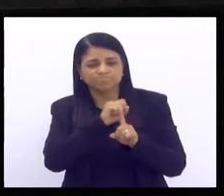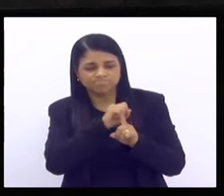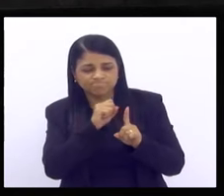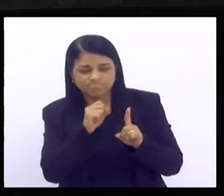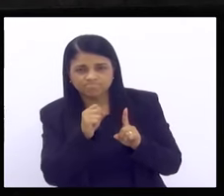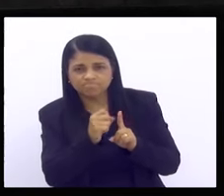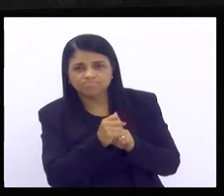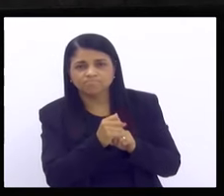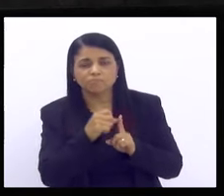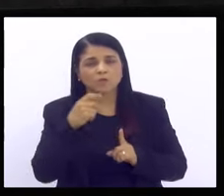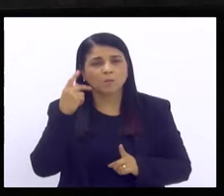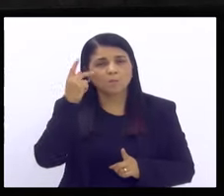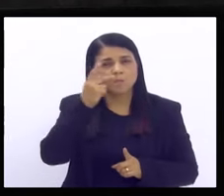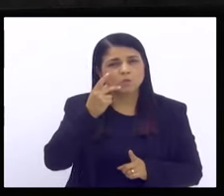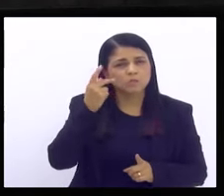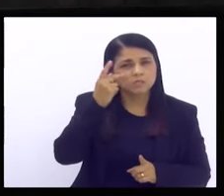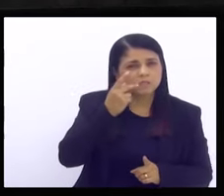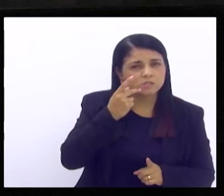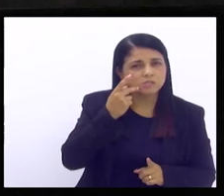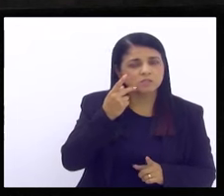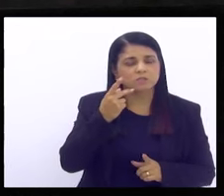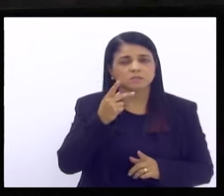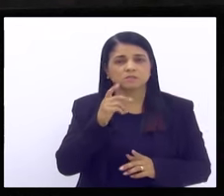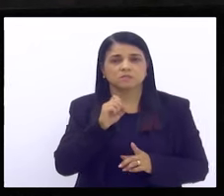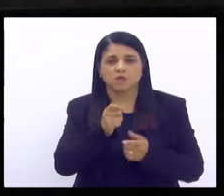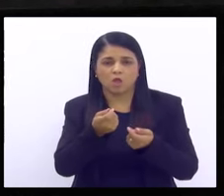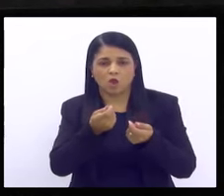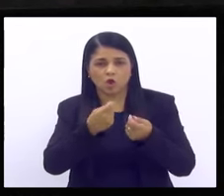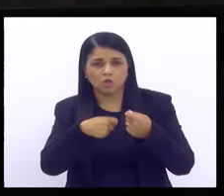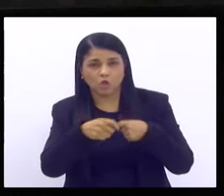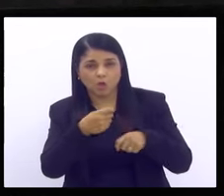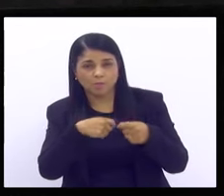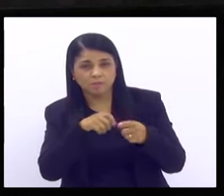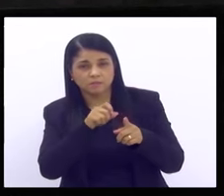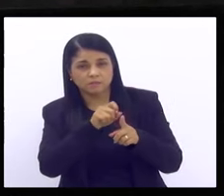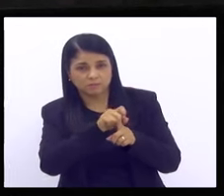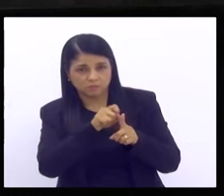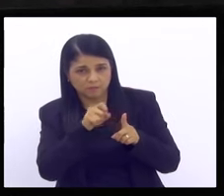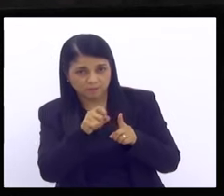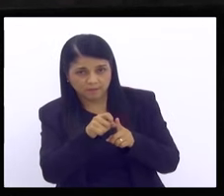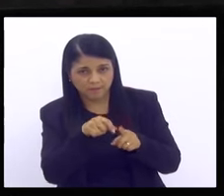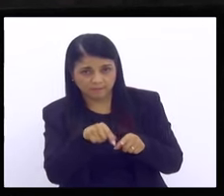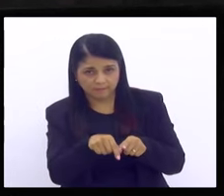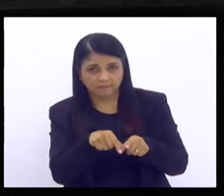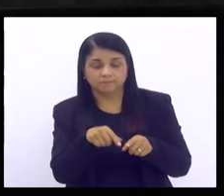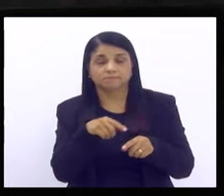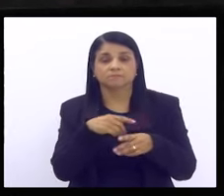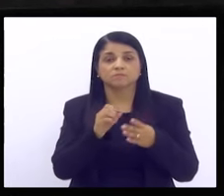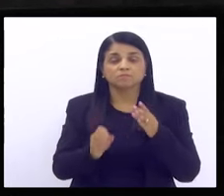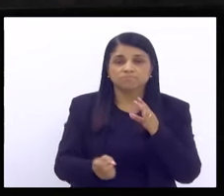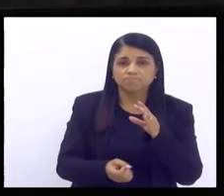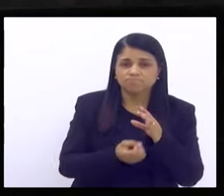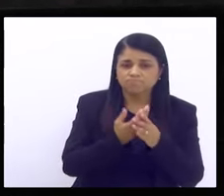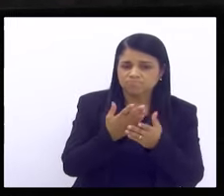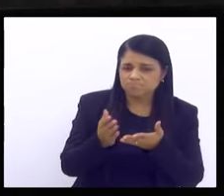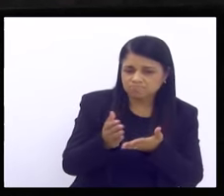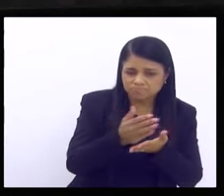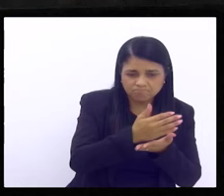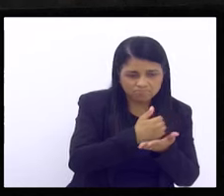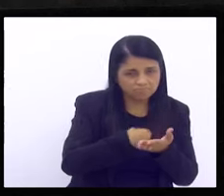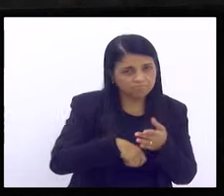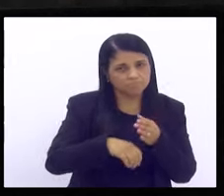sociais, políticas e econômicas. A sua origem, embora ainda não tenha dados